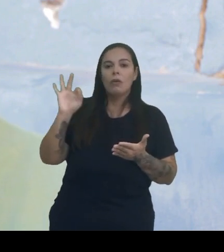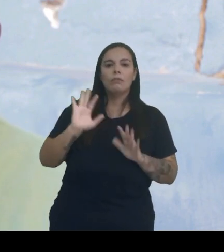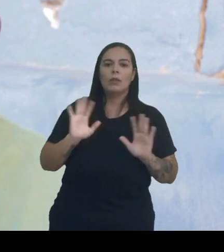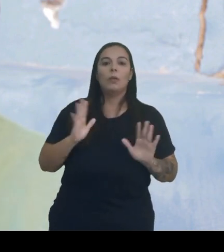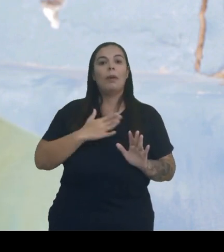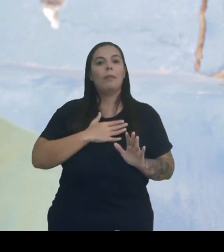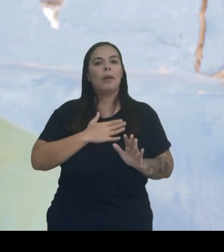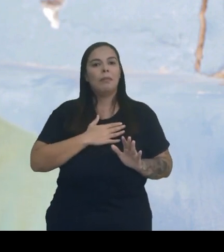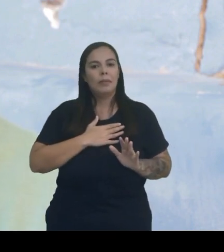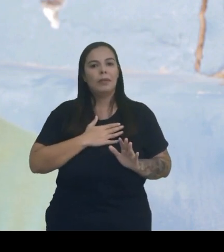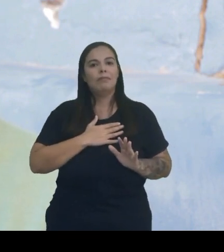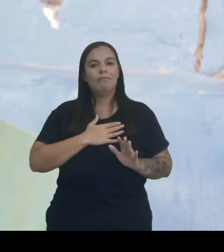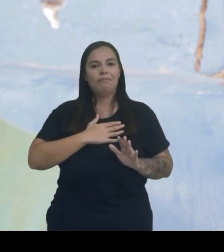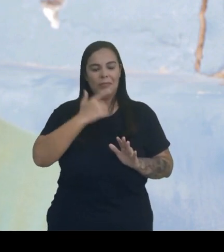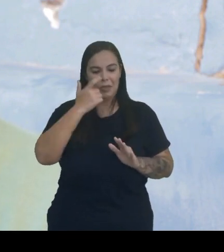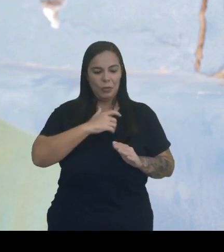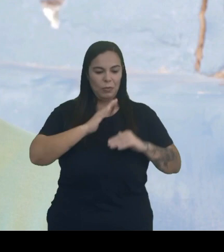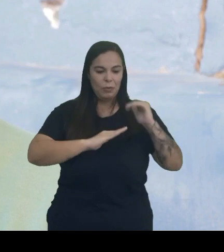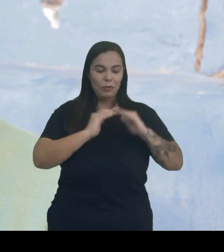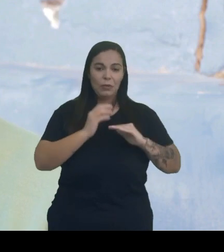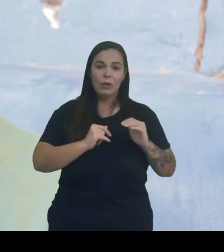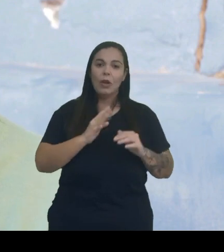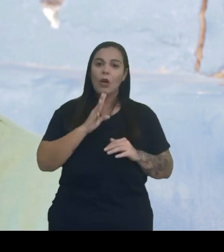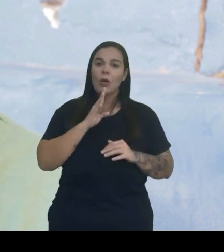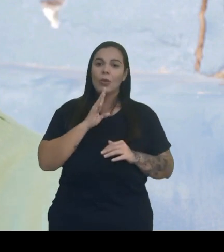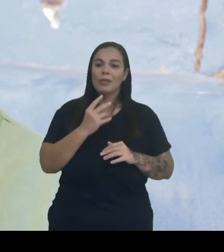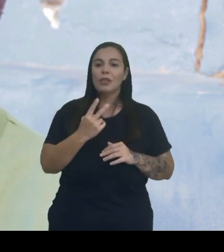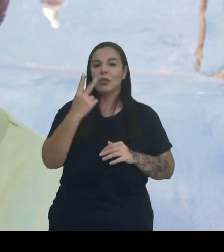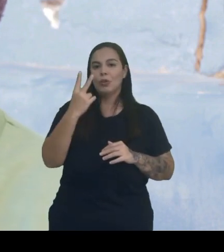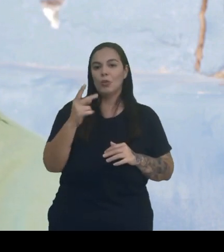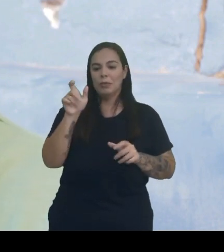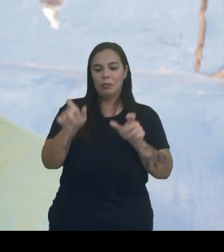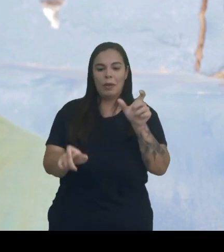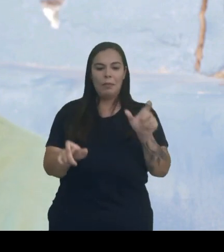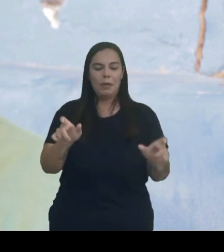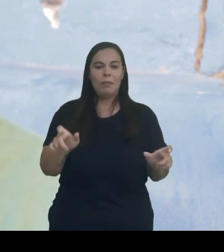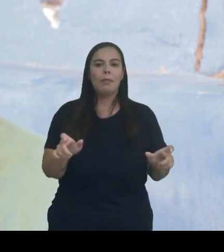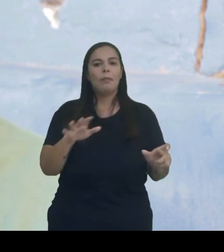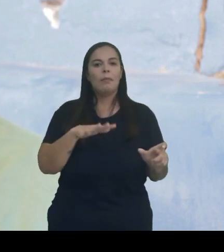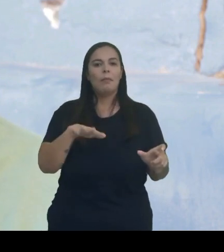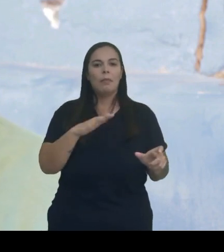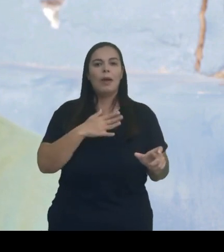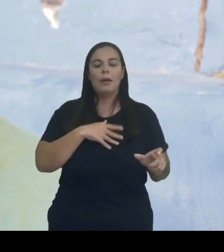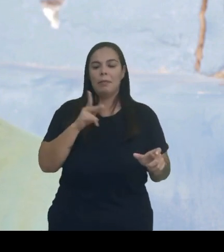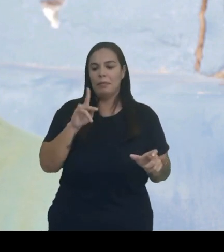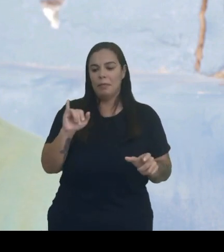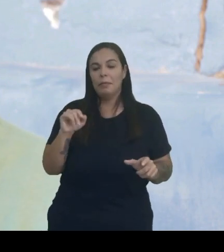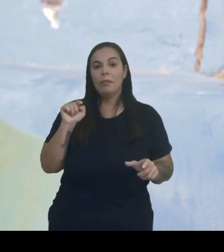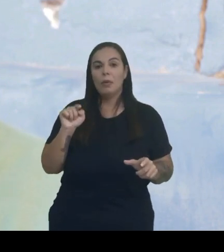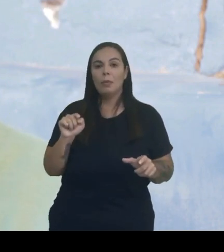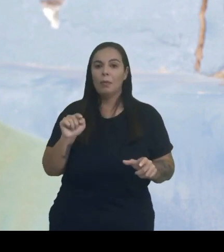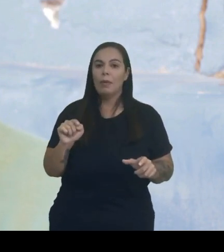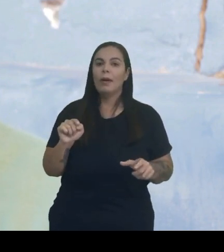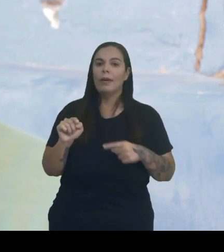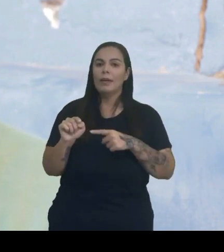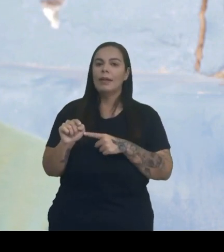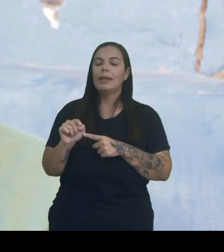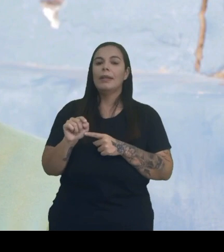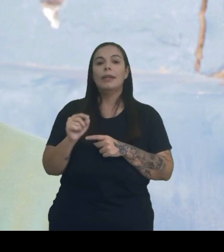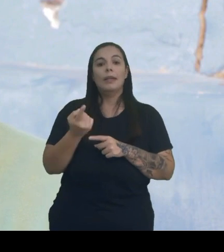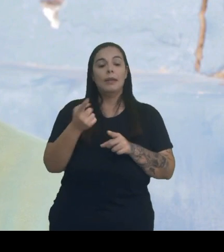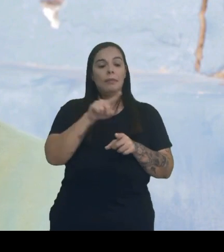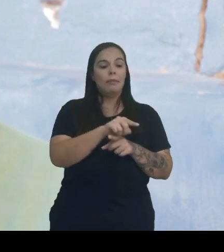para mim, que sou um profissional, conheci 2 homens aqui em Itaipu, na época dos pessoal da idade do meu pai. O meu pai e seu